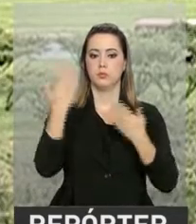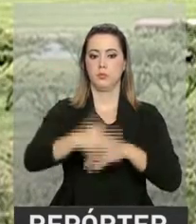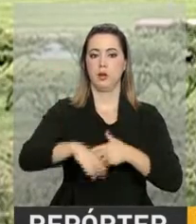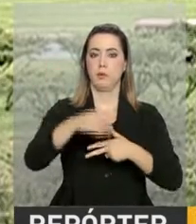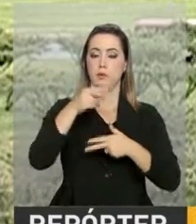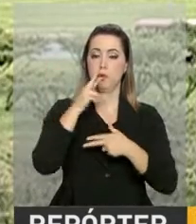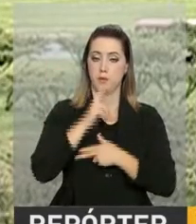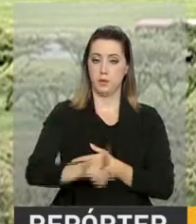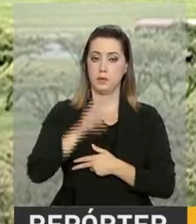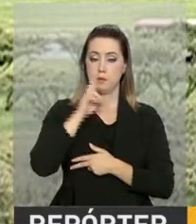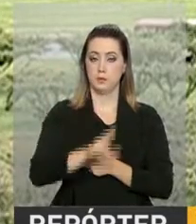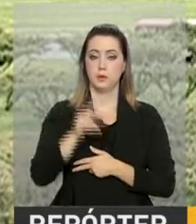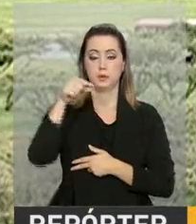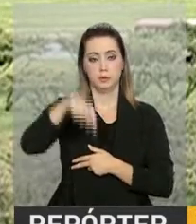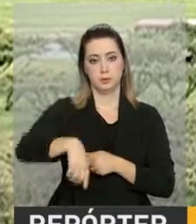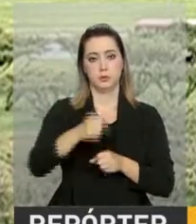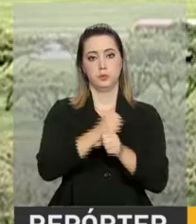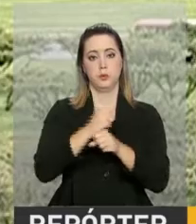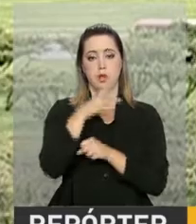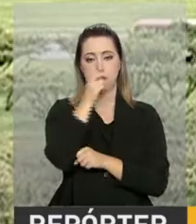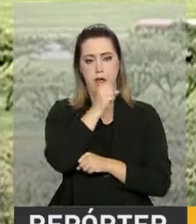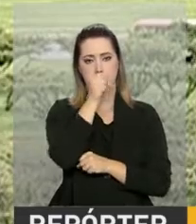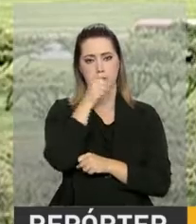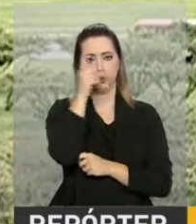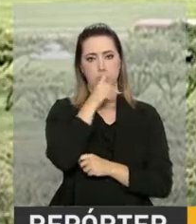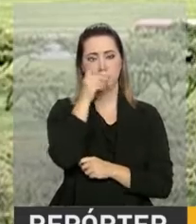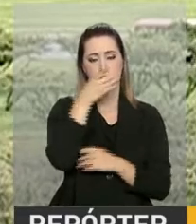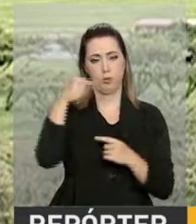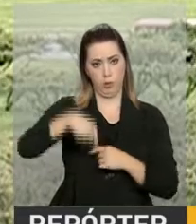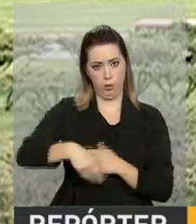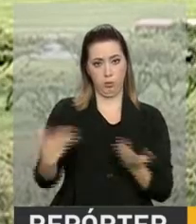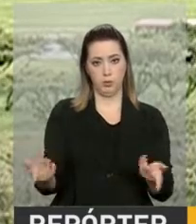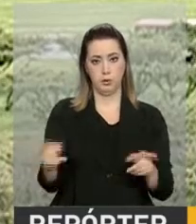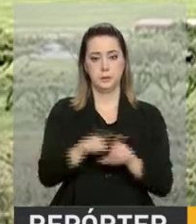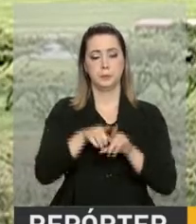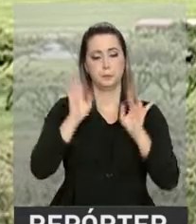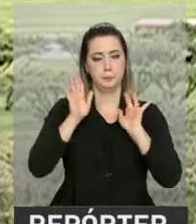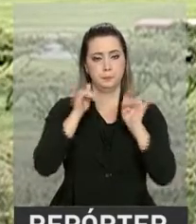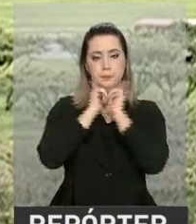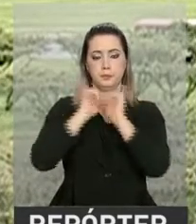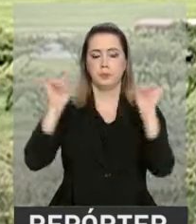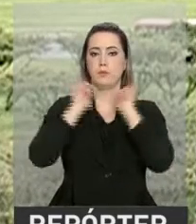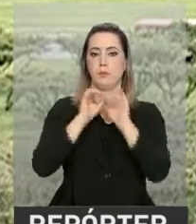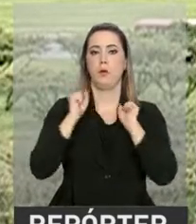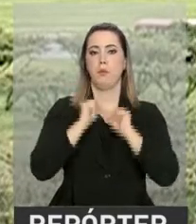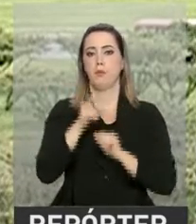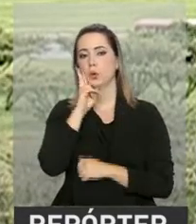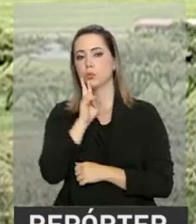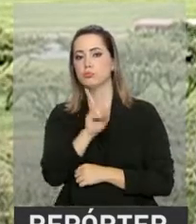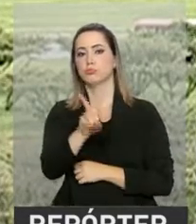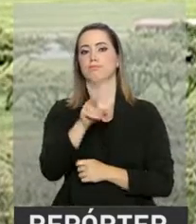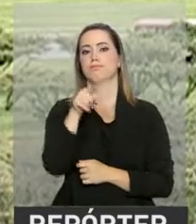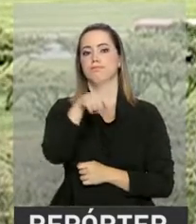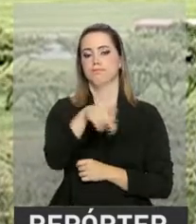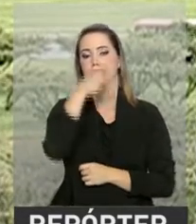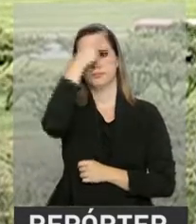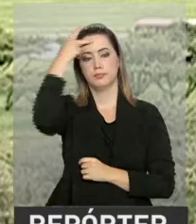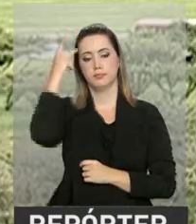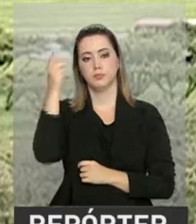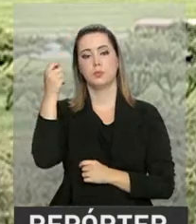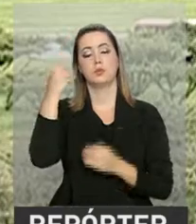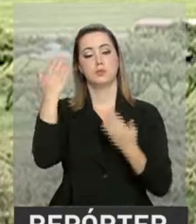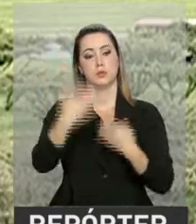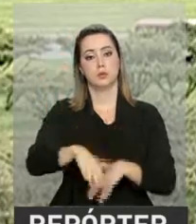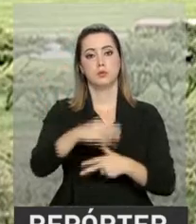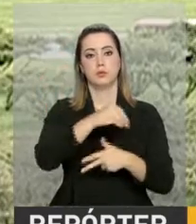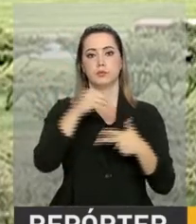do Enem 2016 aplicadas nesse último final de semana já foram disponibilizados e podem ser consultados pelos candidatos por